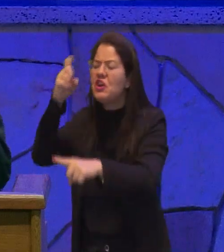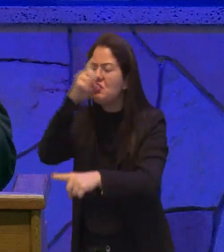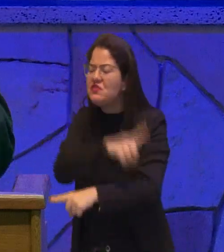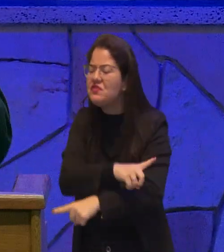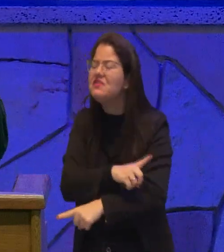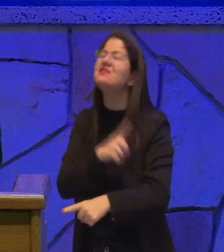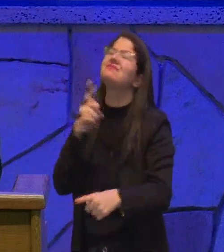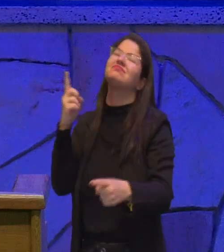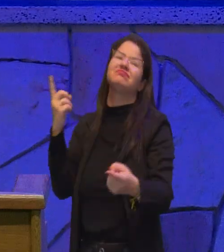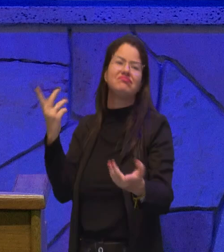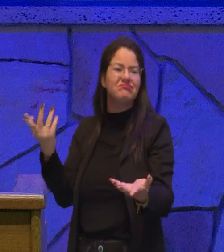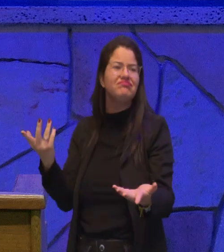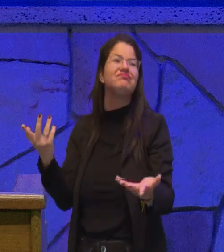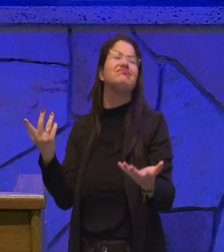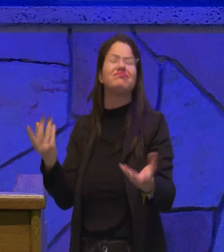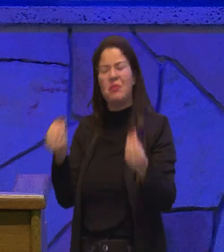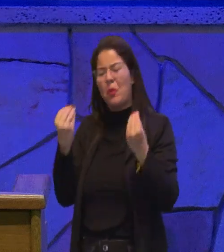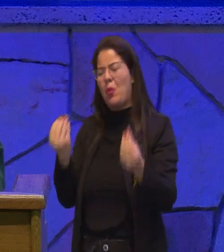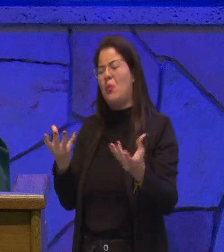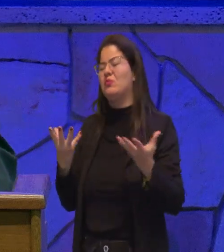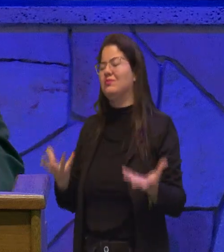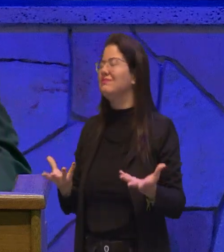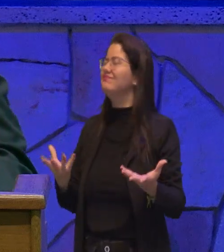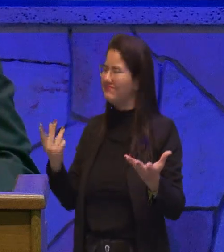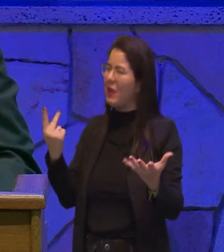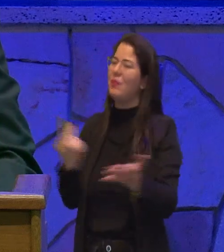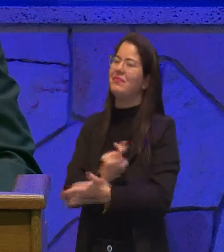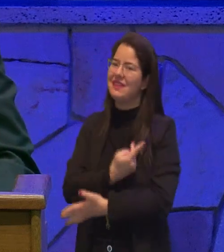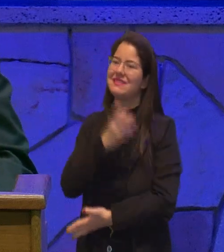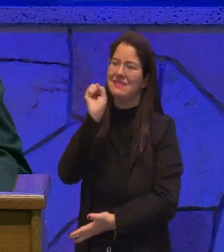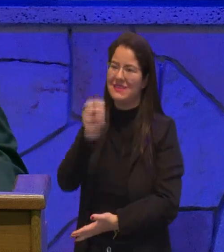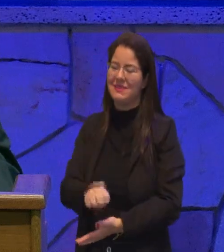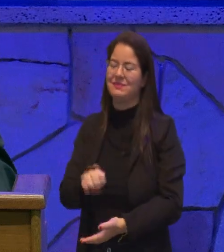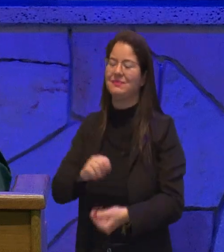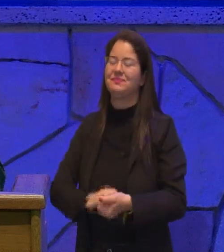recebe. Como é difícil para nós.